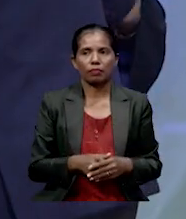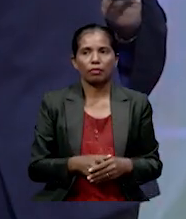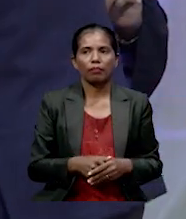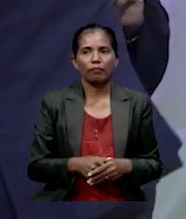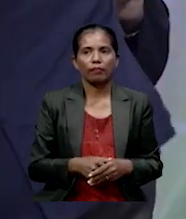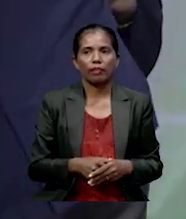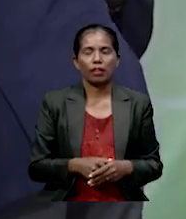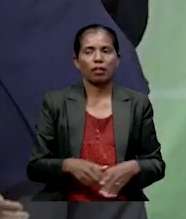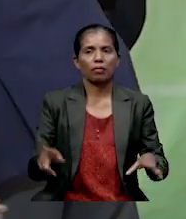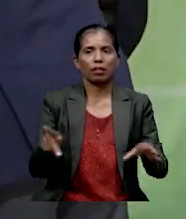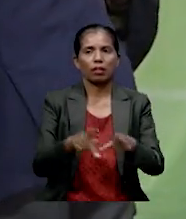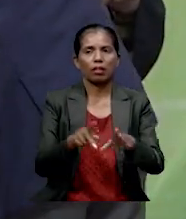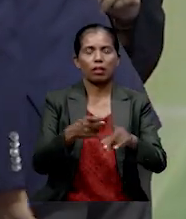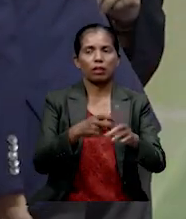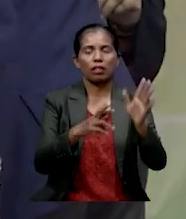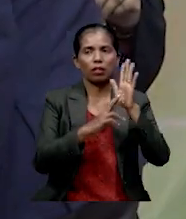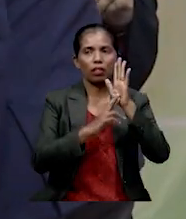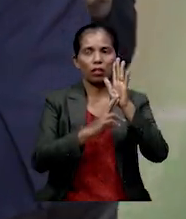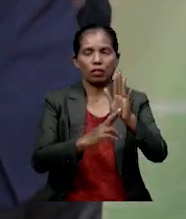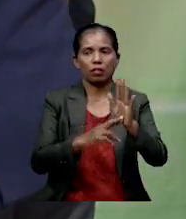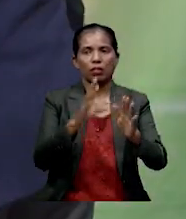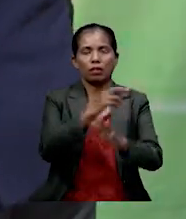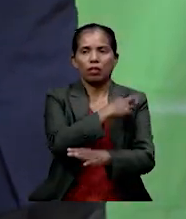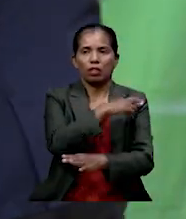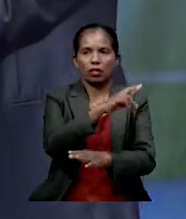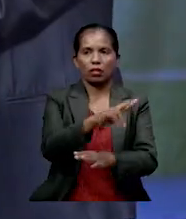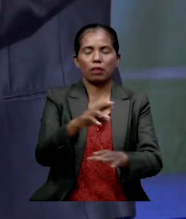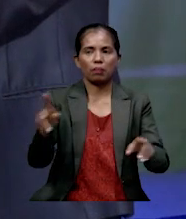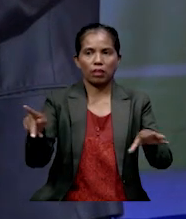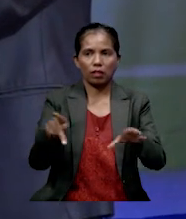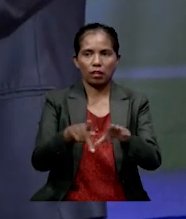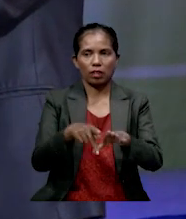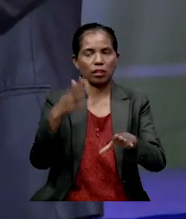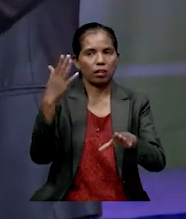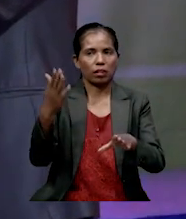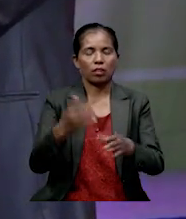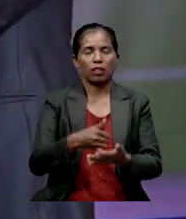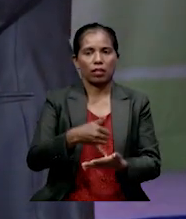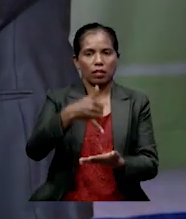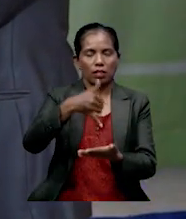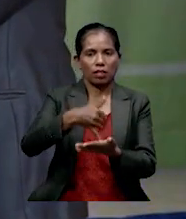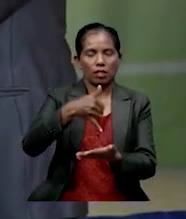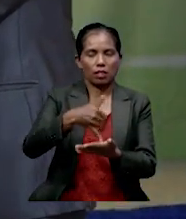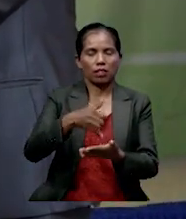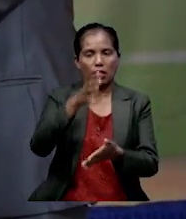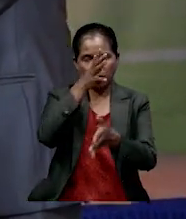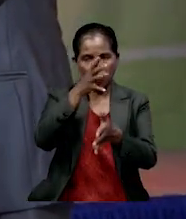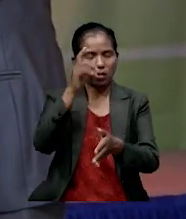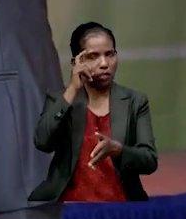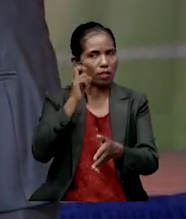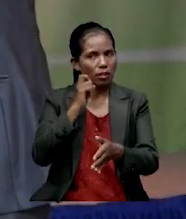Evento né, participa os representantes cada religião, né, be rola parte mos e a taça avonanian no ter plano